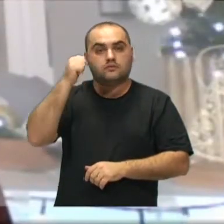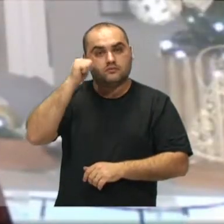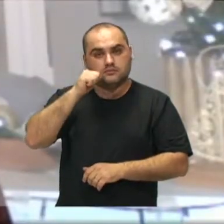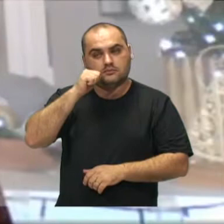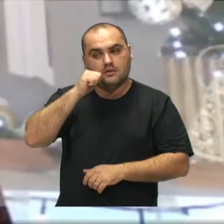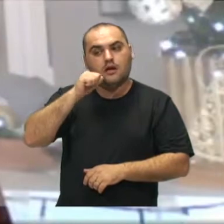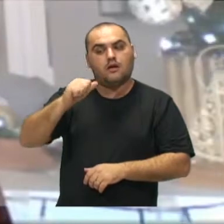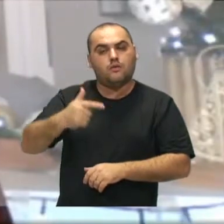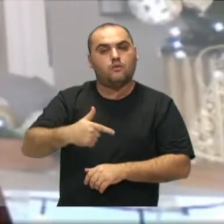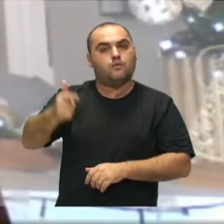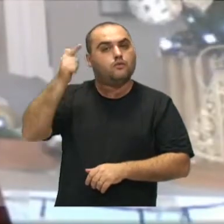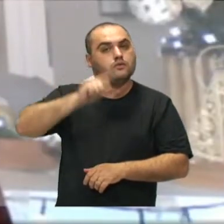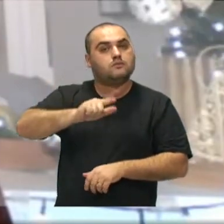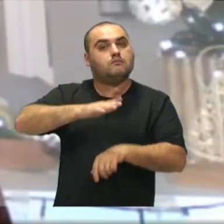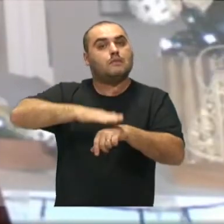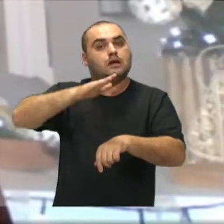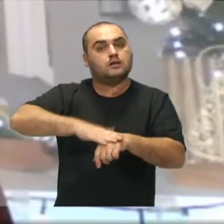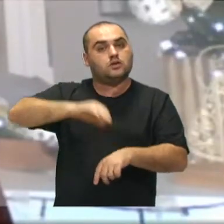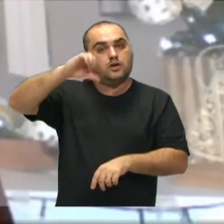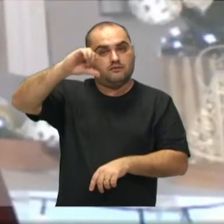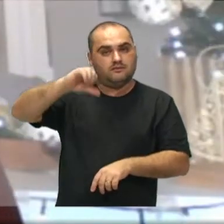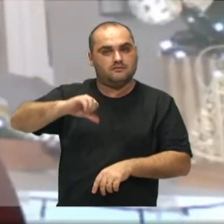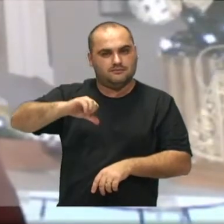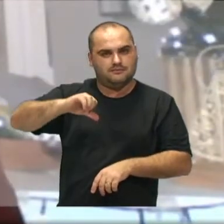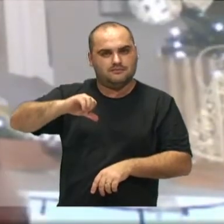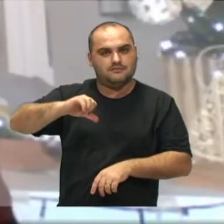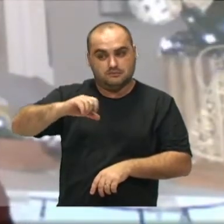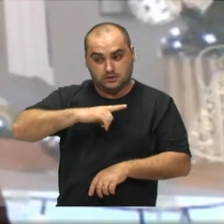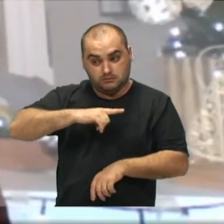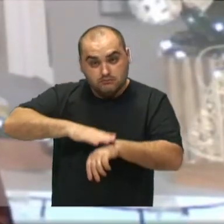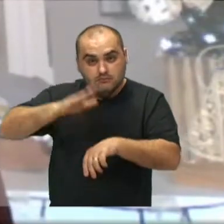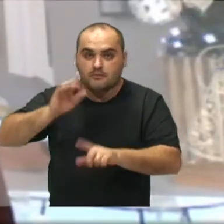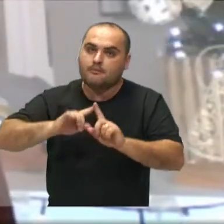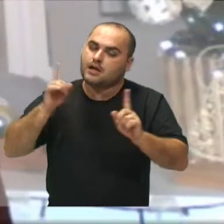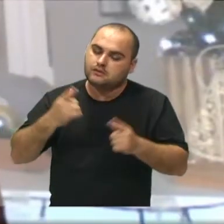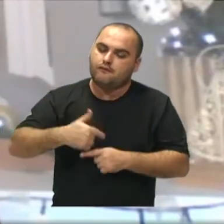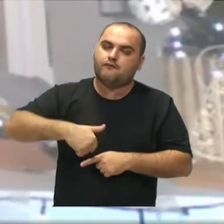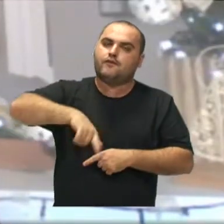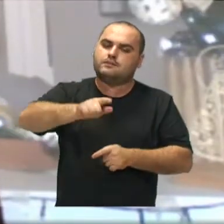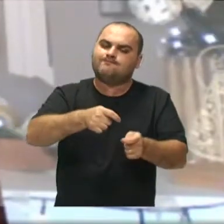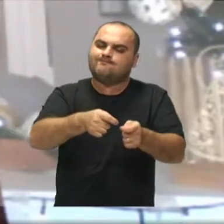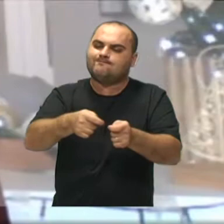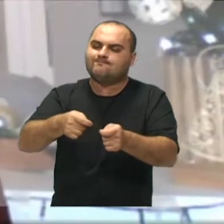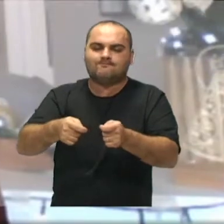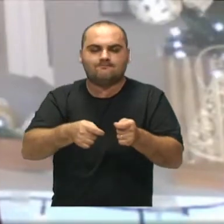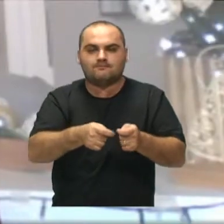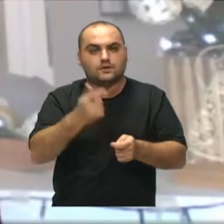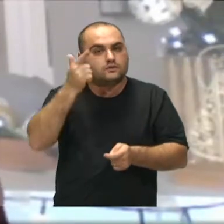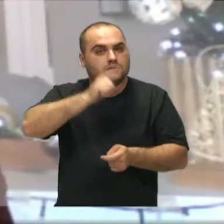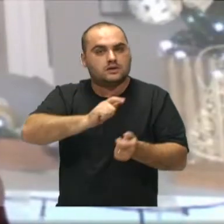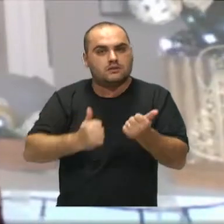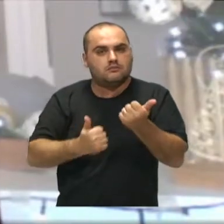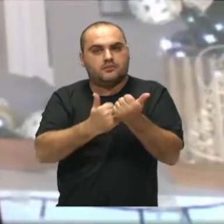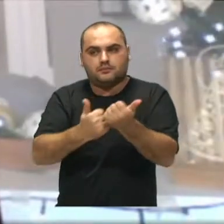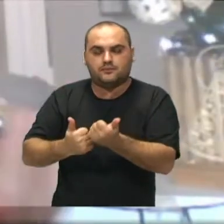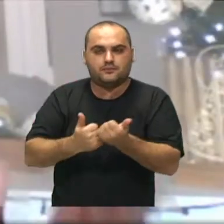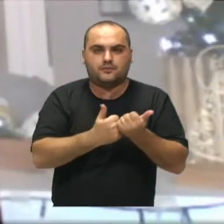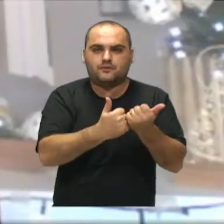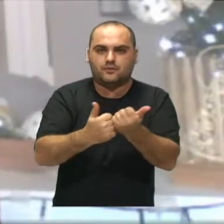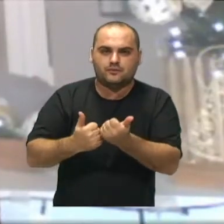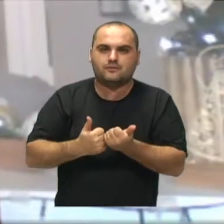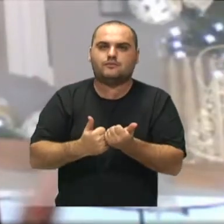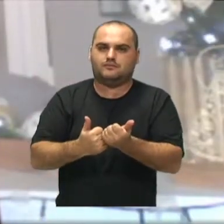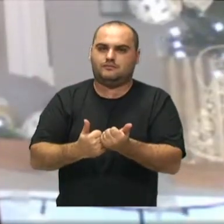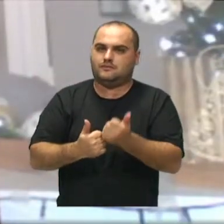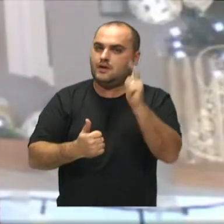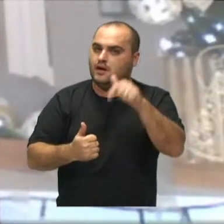mais, inclusive, e teria mais, mas a gente foi, né, negociando para que se apoiassem também, porque isso